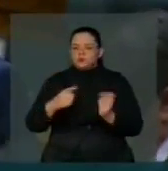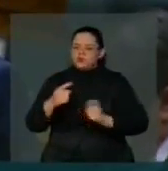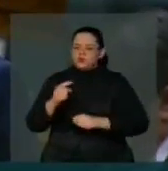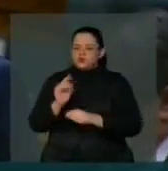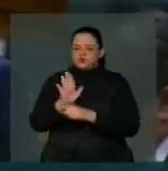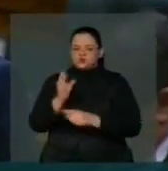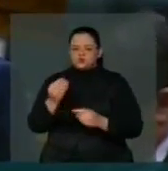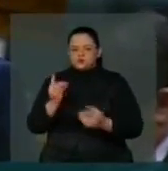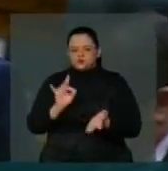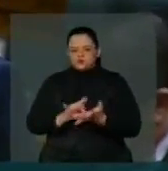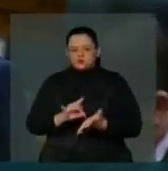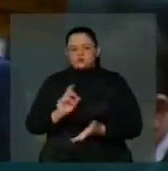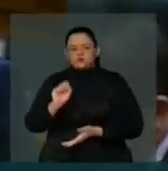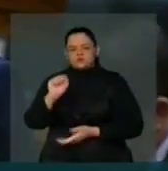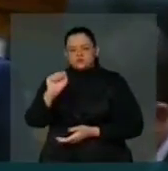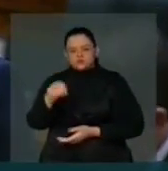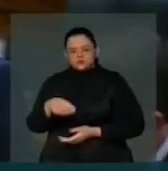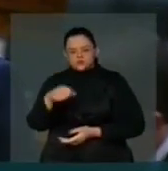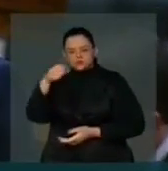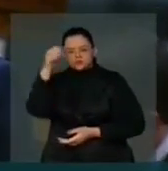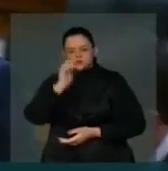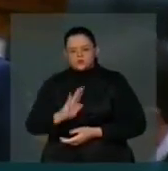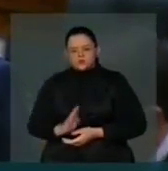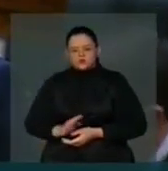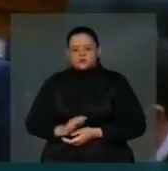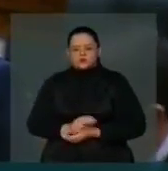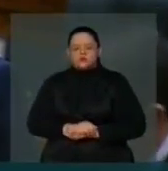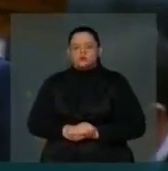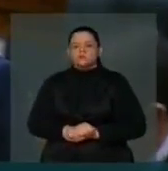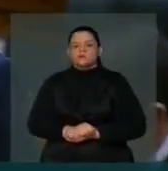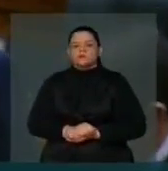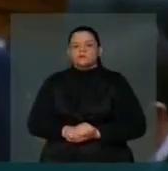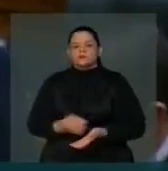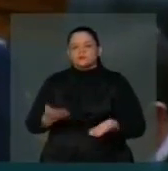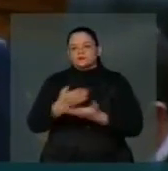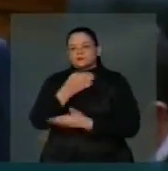contribuição para o Brasil e a segurança pública precisa, senhor presidente. Com a palavra o ministro Kassab.